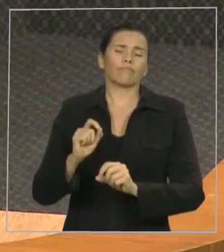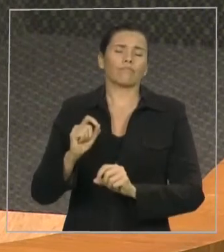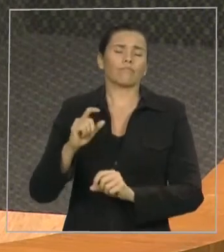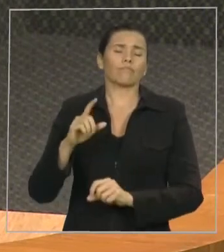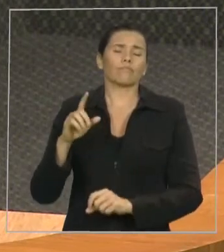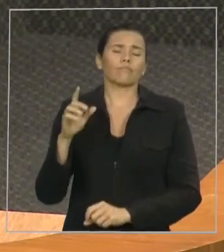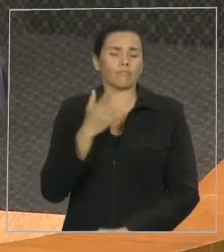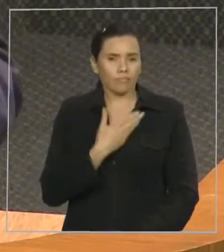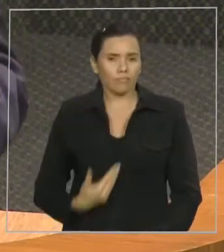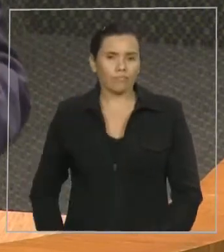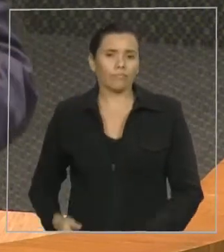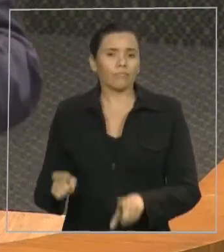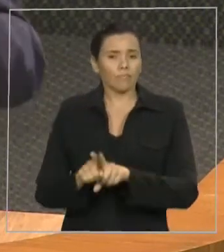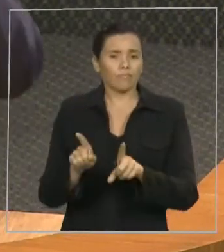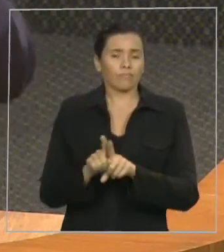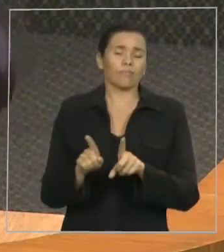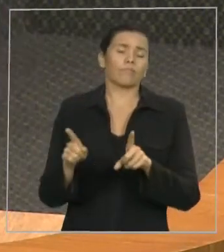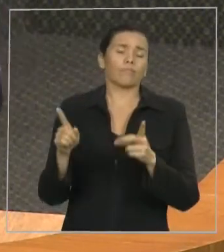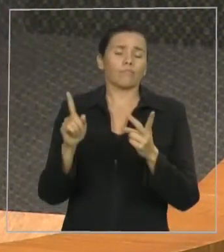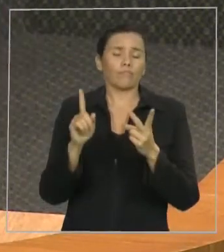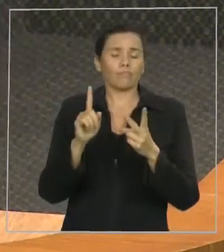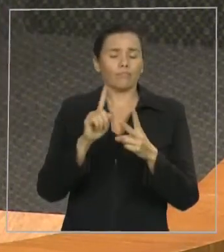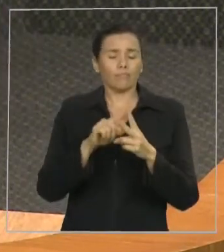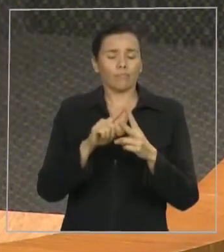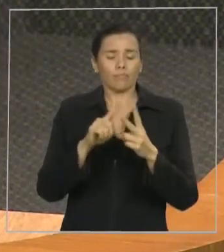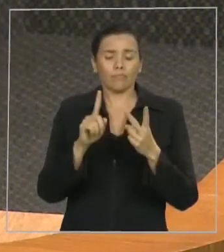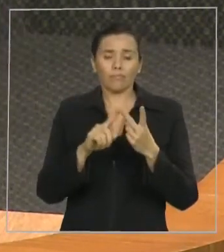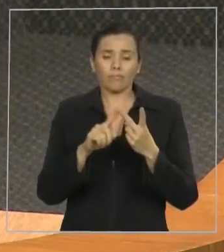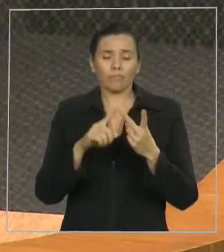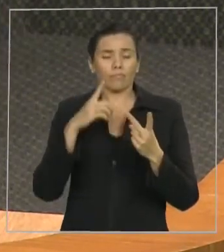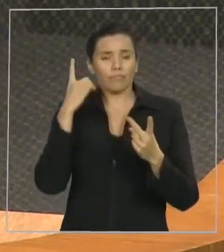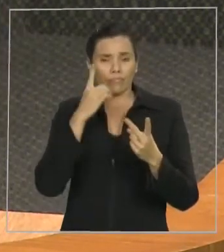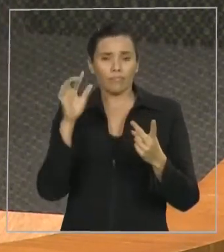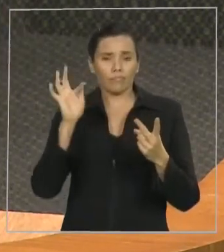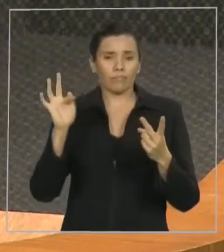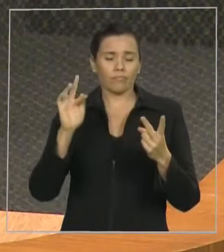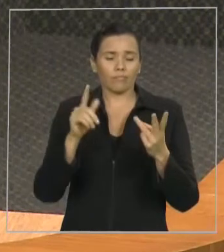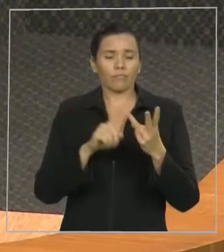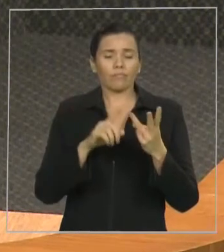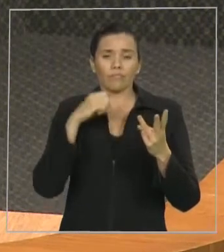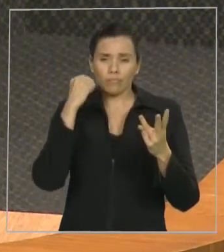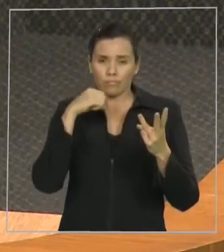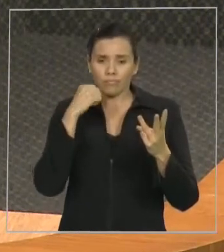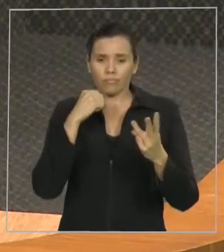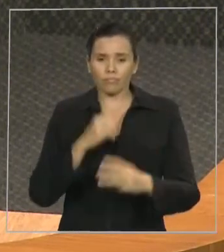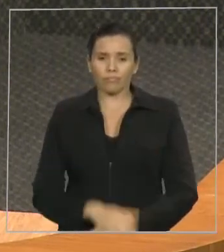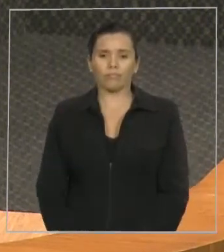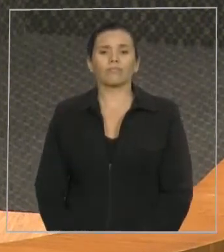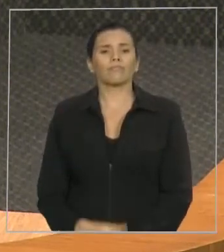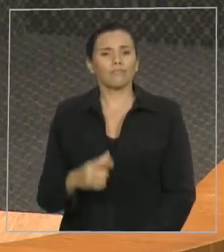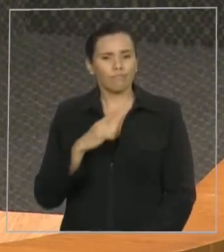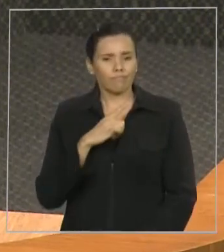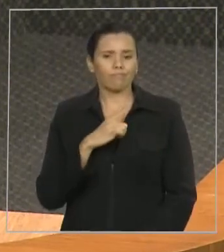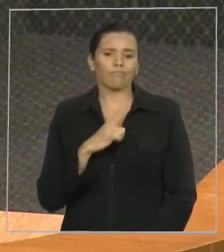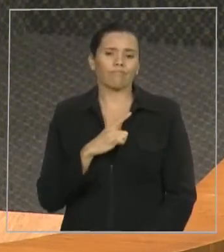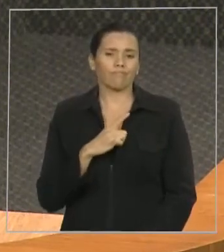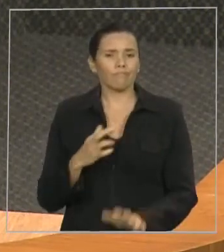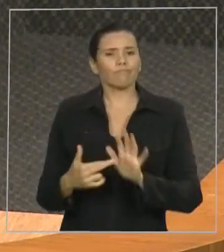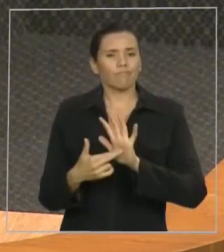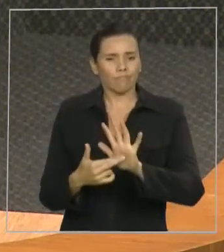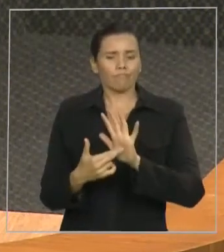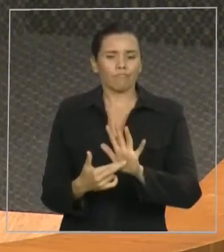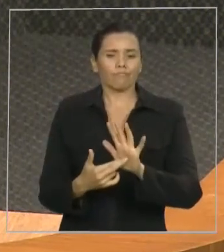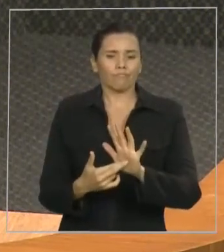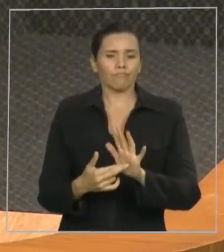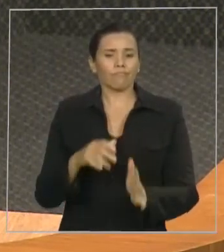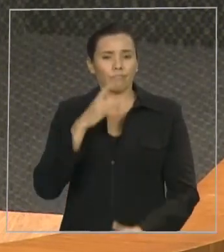República. Nós teremos uma batalha eleitoral para a composição do Congresso. Deputado Edivaldo Holanda, Vossa